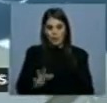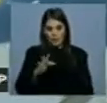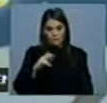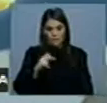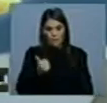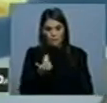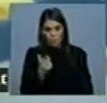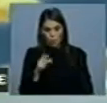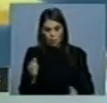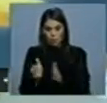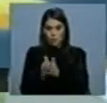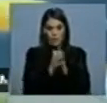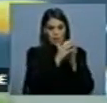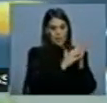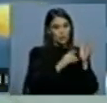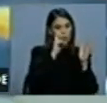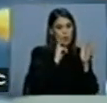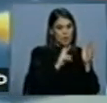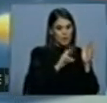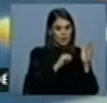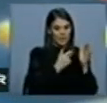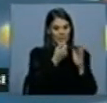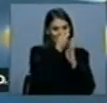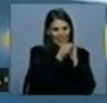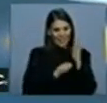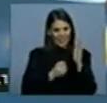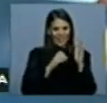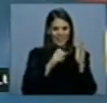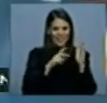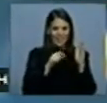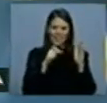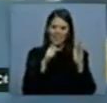o texto é de Rita Mira e as ilustrações deliciosas da Carla Nazarete.